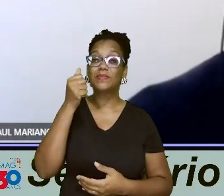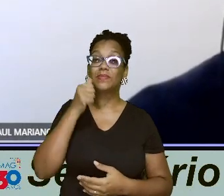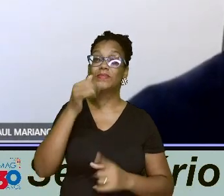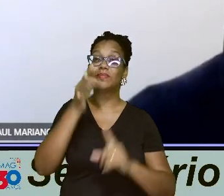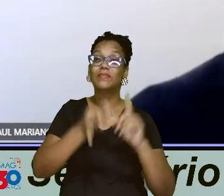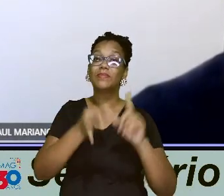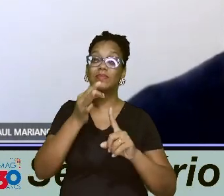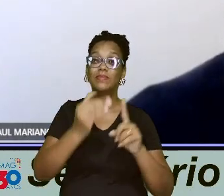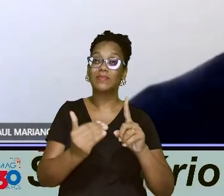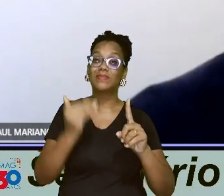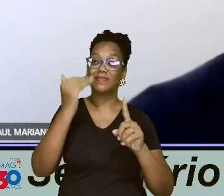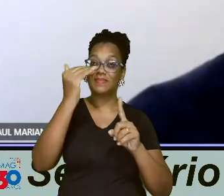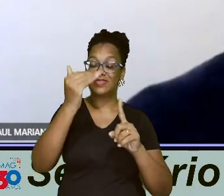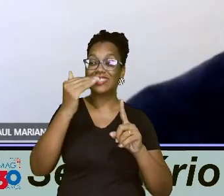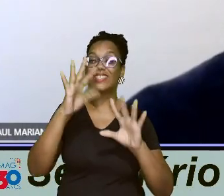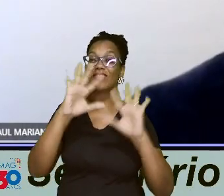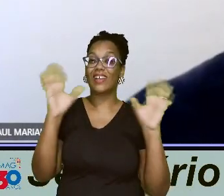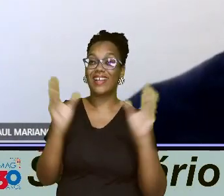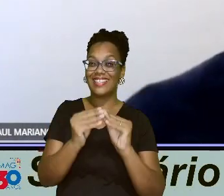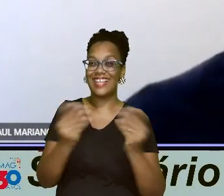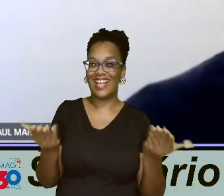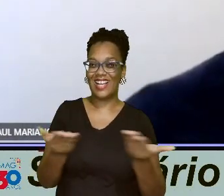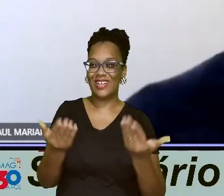para que faça suas considerações pelo primeiro lugar.